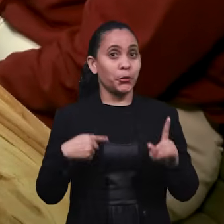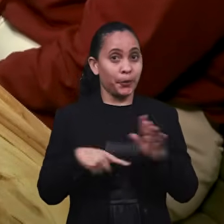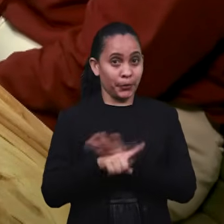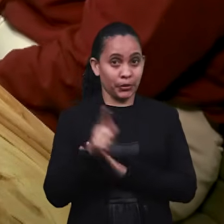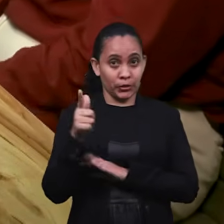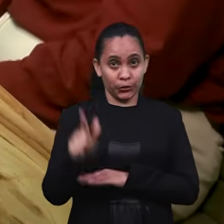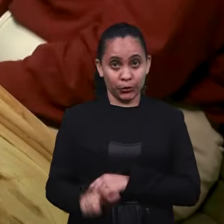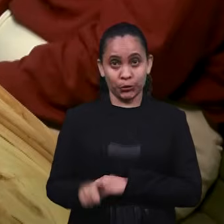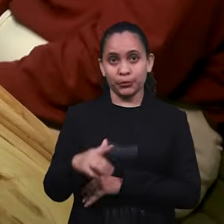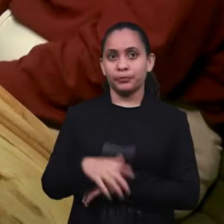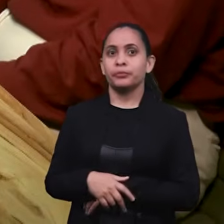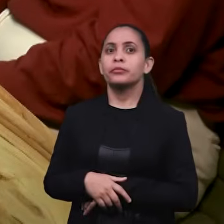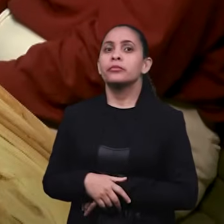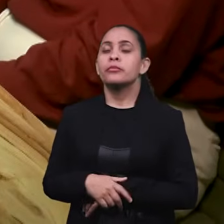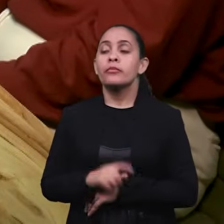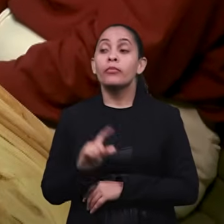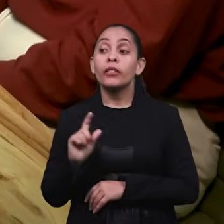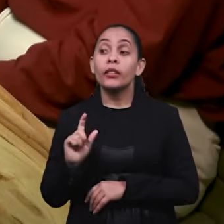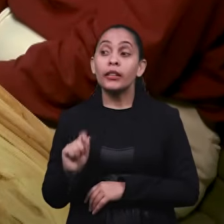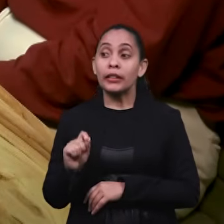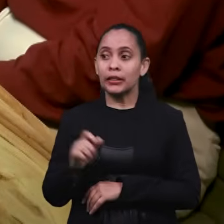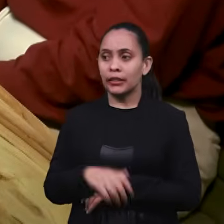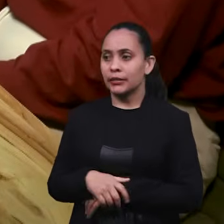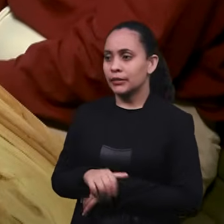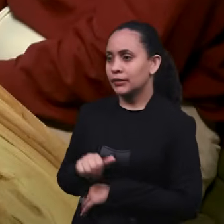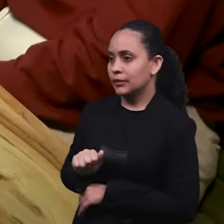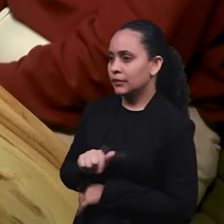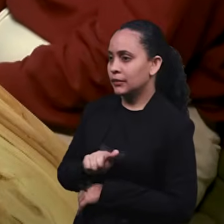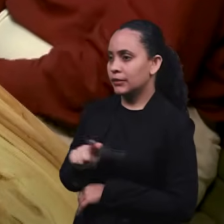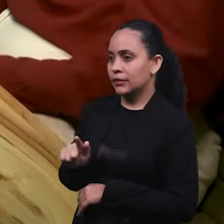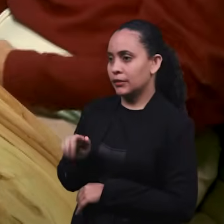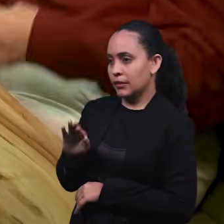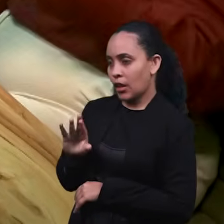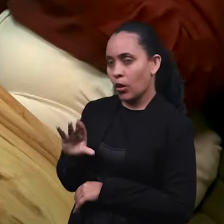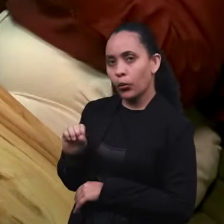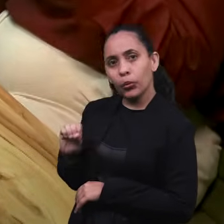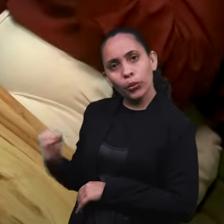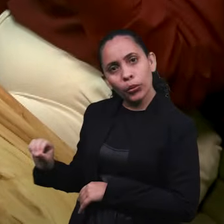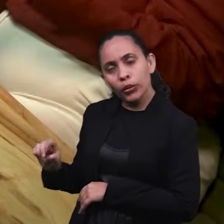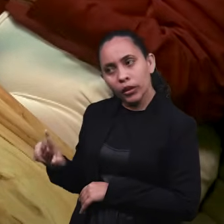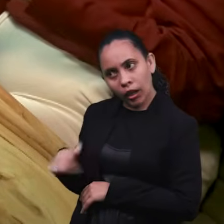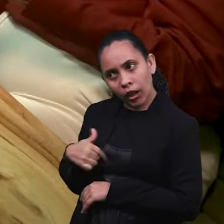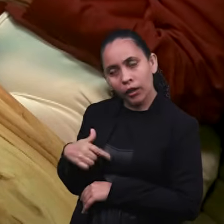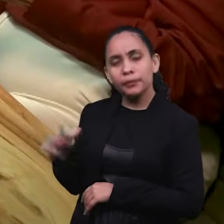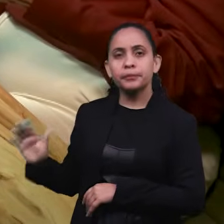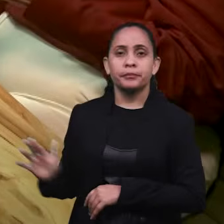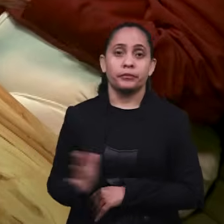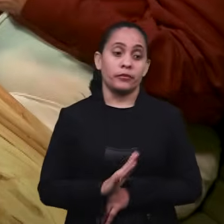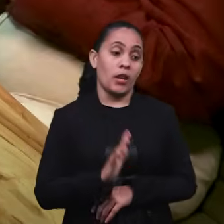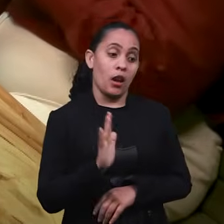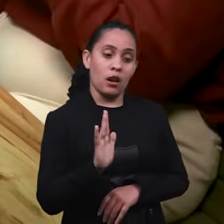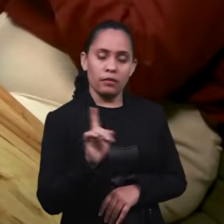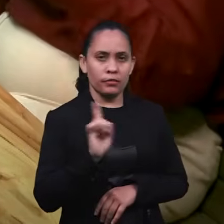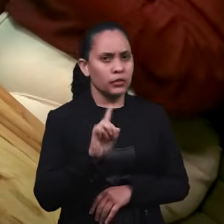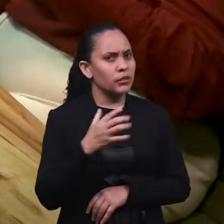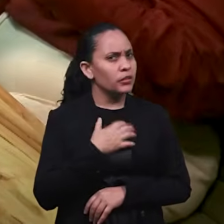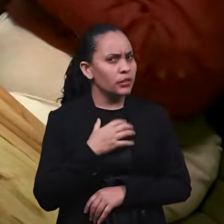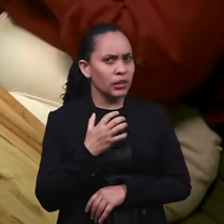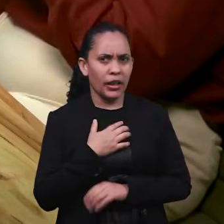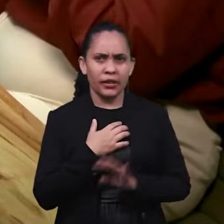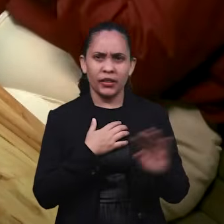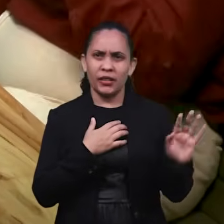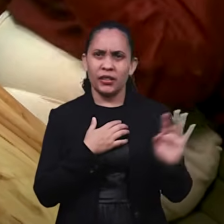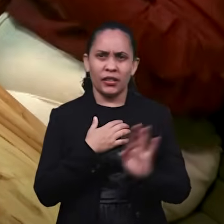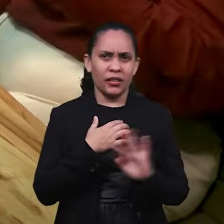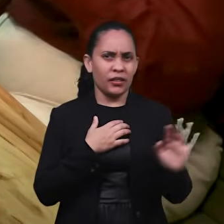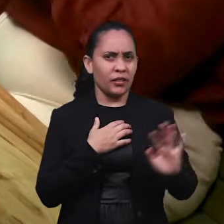novo. Não, pode falar. Kombucha tem álcool ou não? Não, então assim, é um processo de fermentação, né? Você não sente, assim,